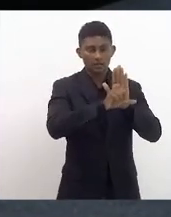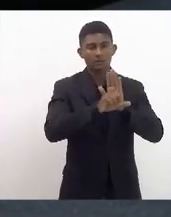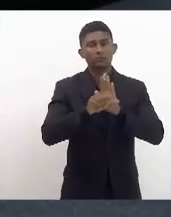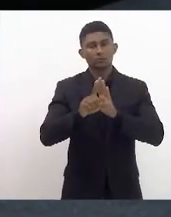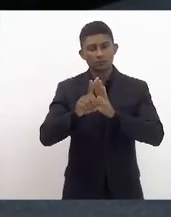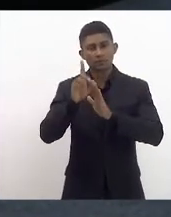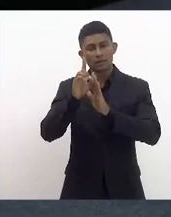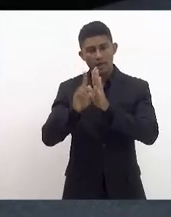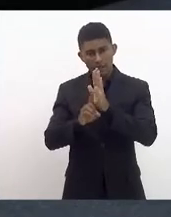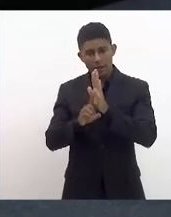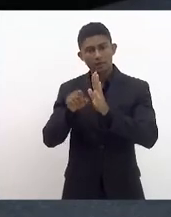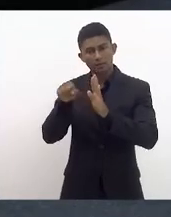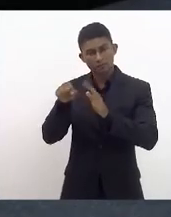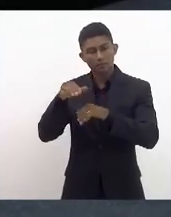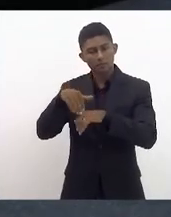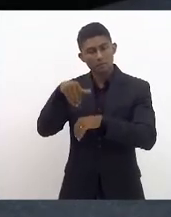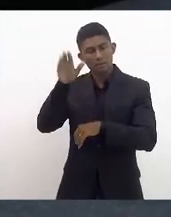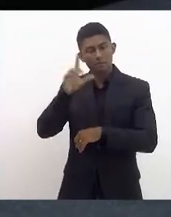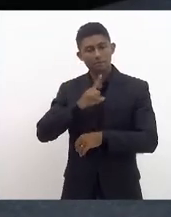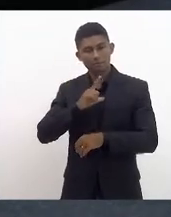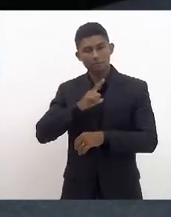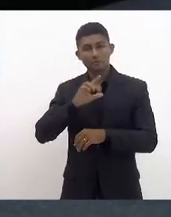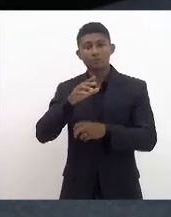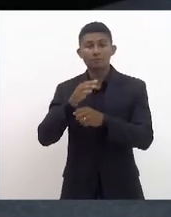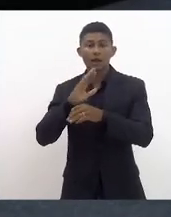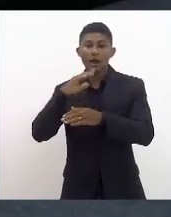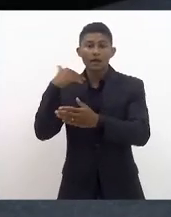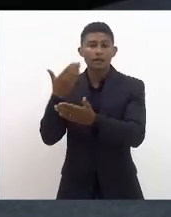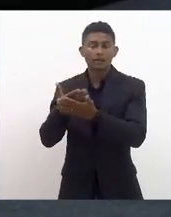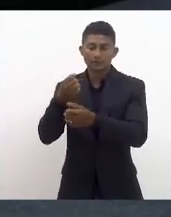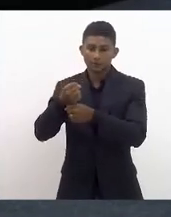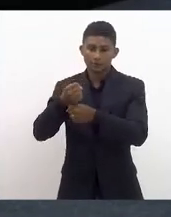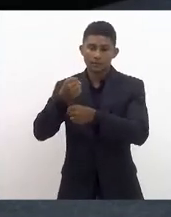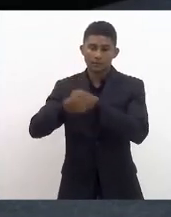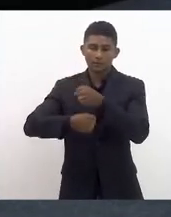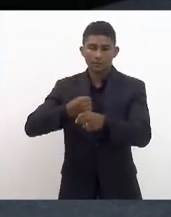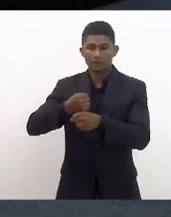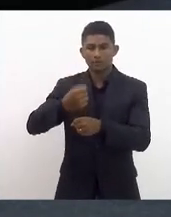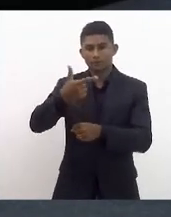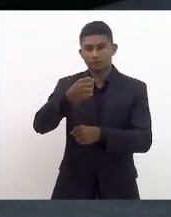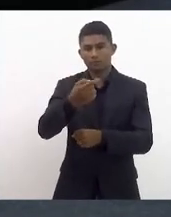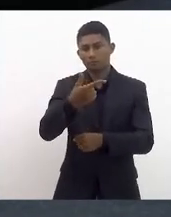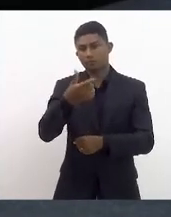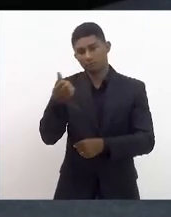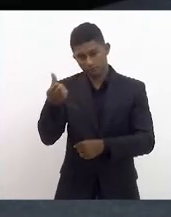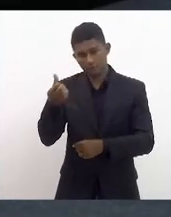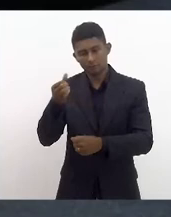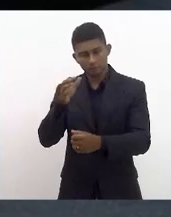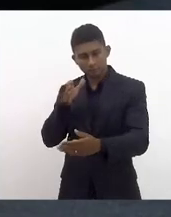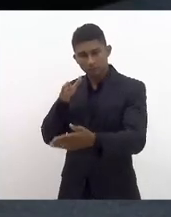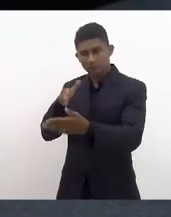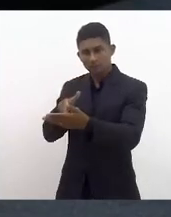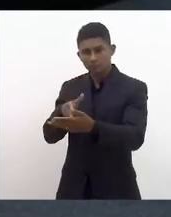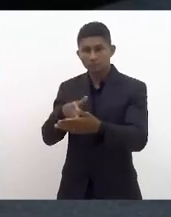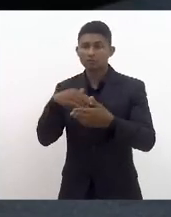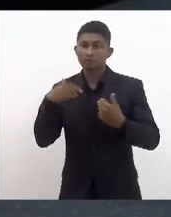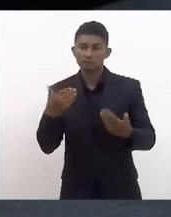leva essa vigência somente até 2026, que, como no anterior seria